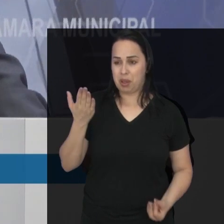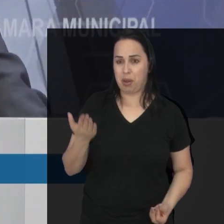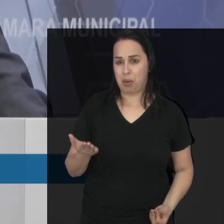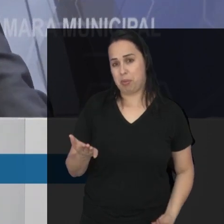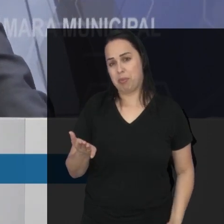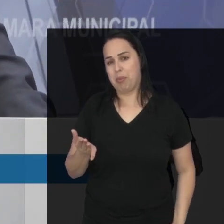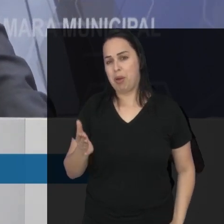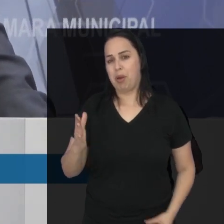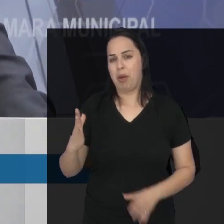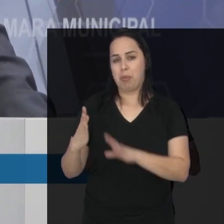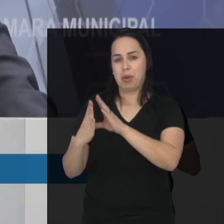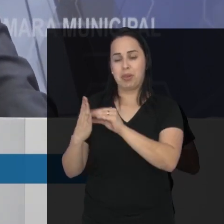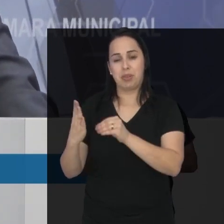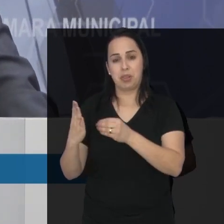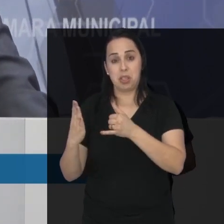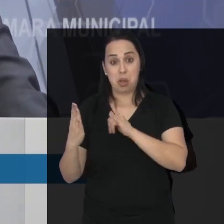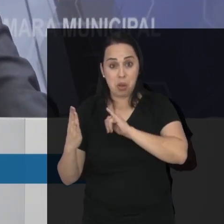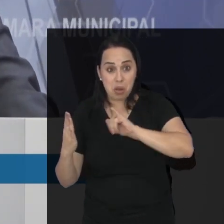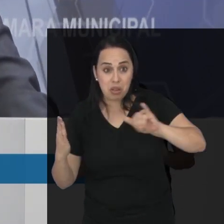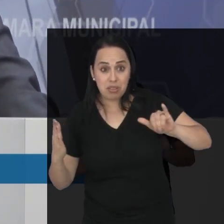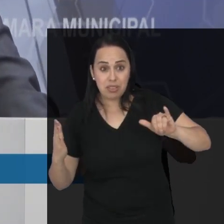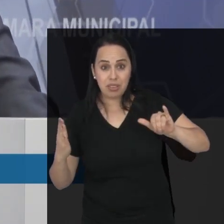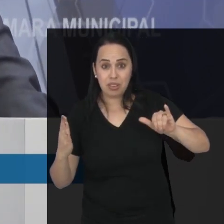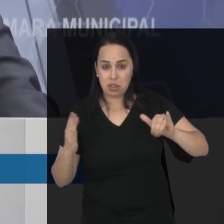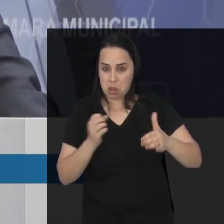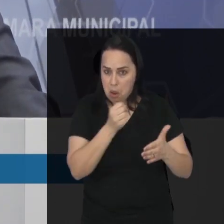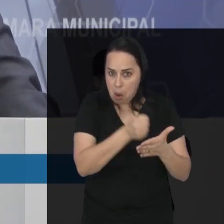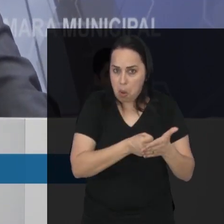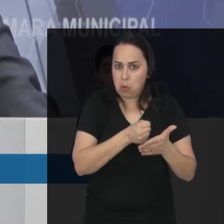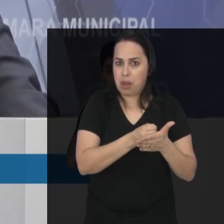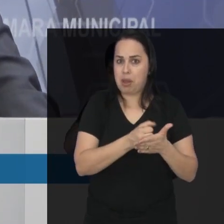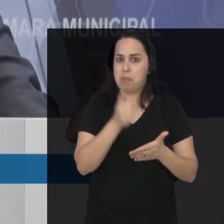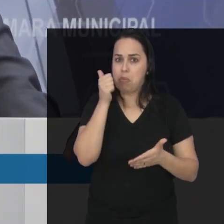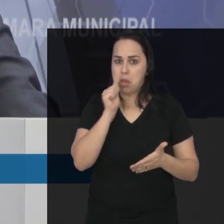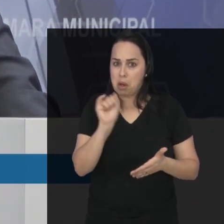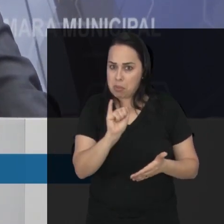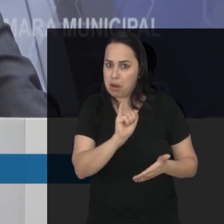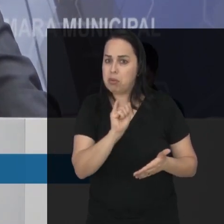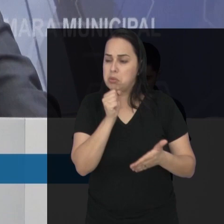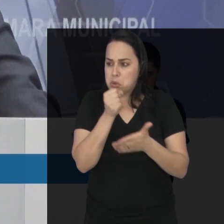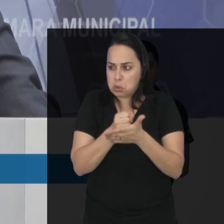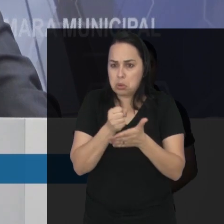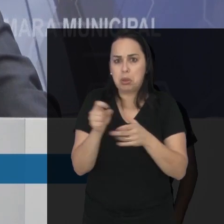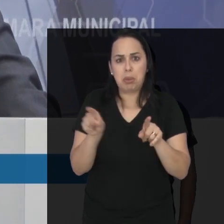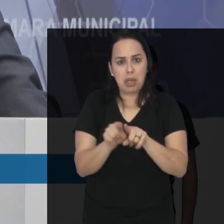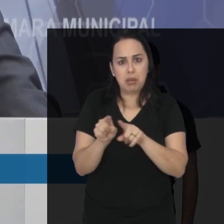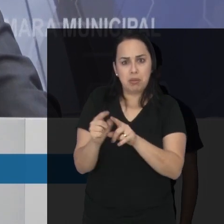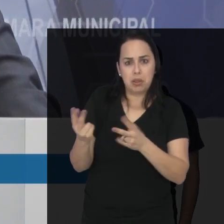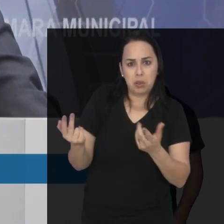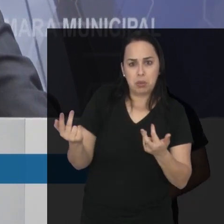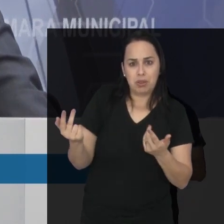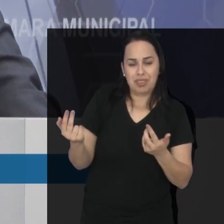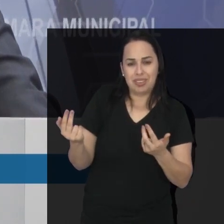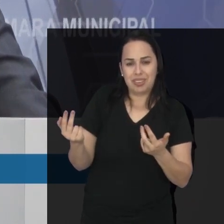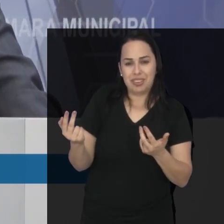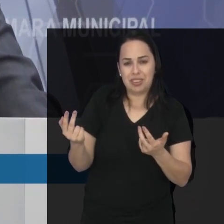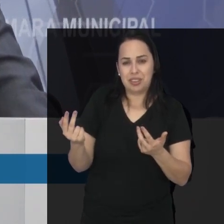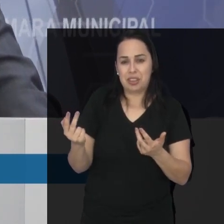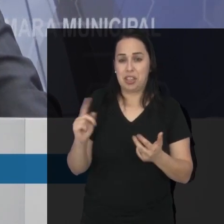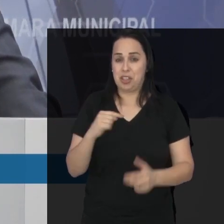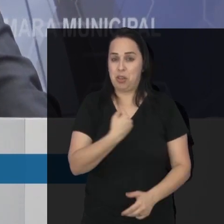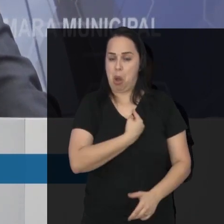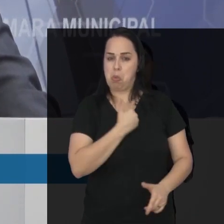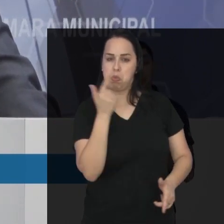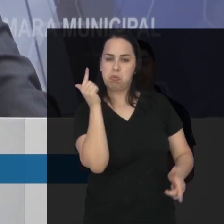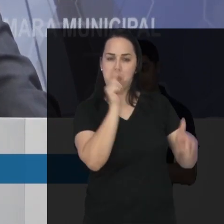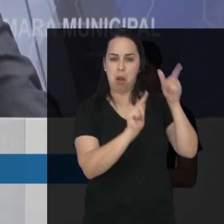esse exemplo, eu digo a vocês que eu batalhei muito, minha irmã batalhou muito, e certamente muito do